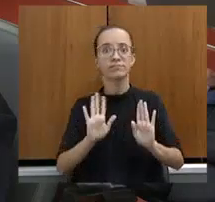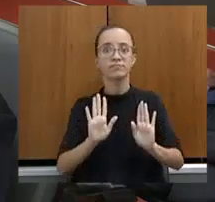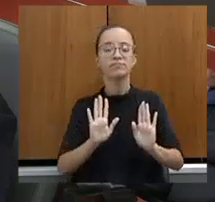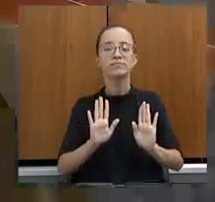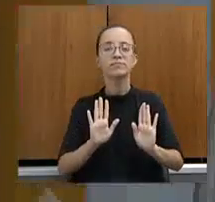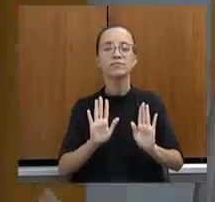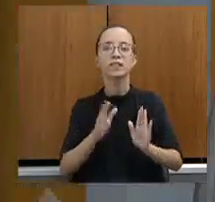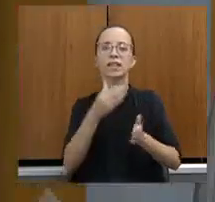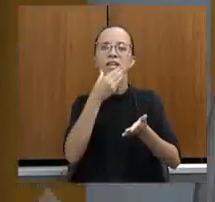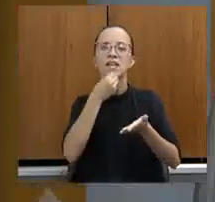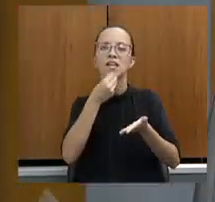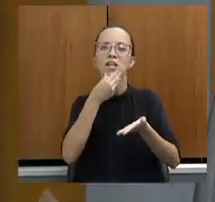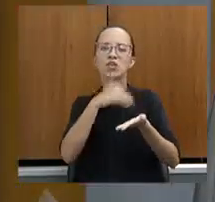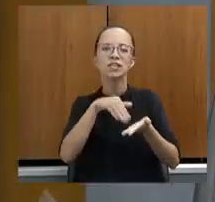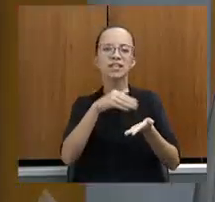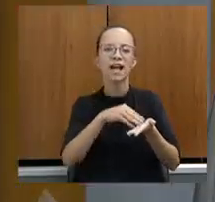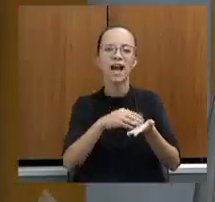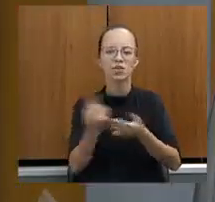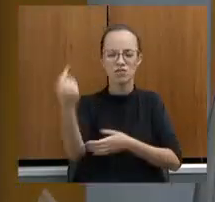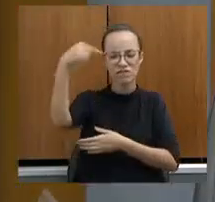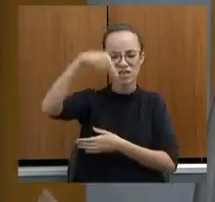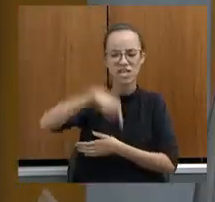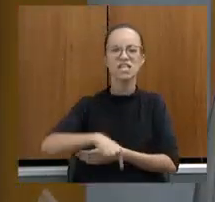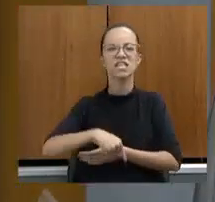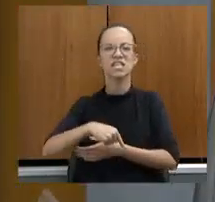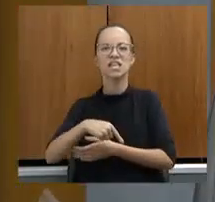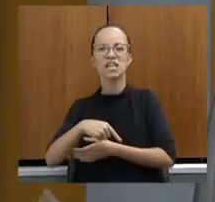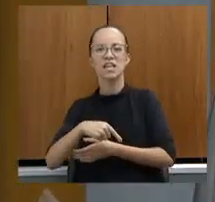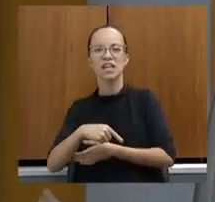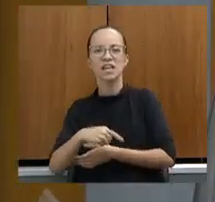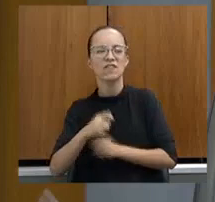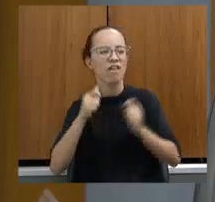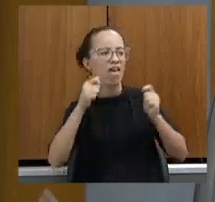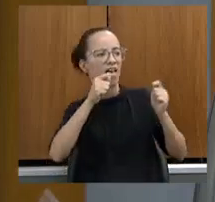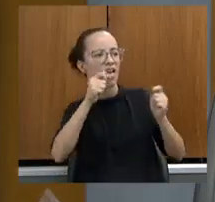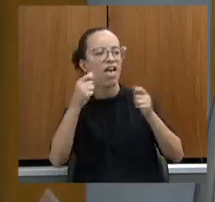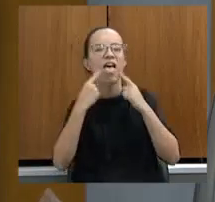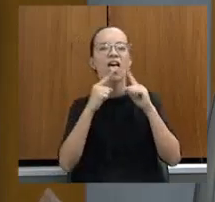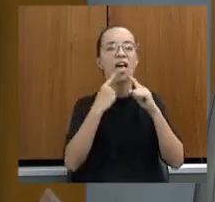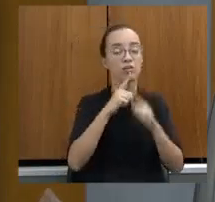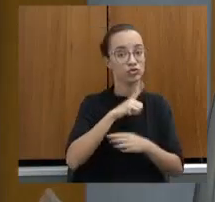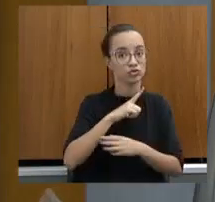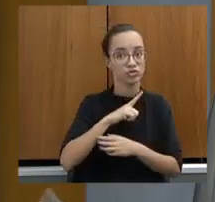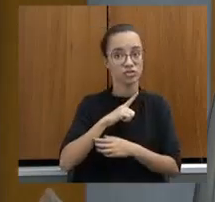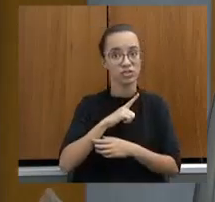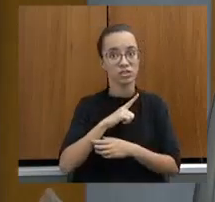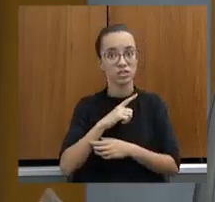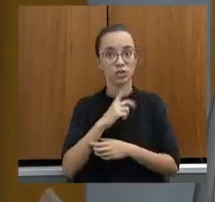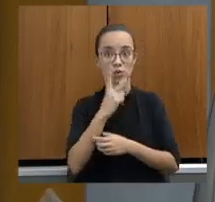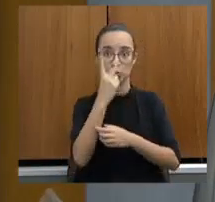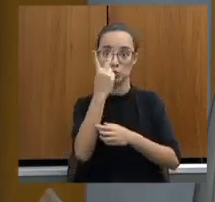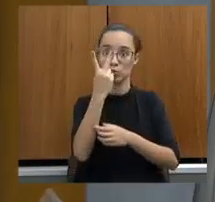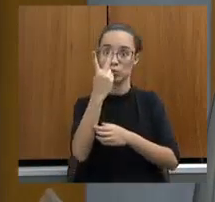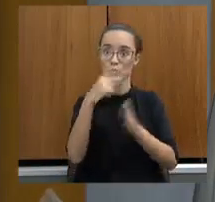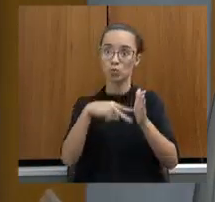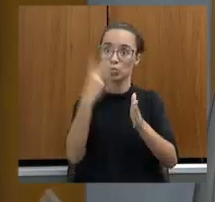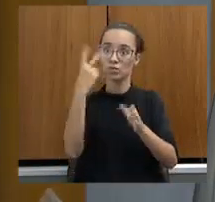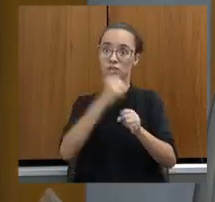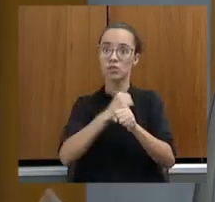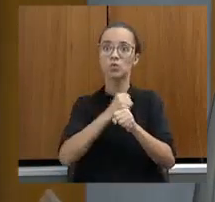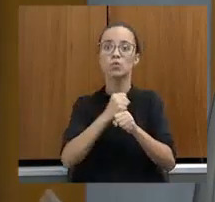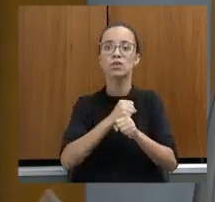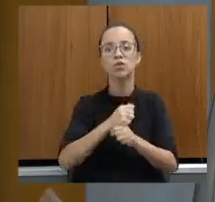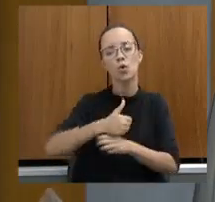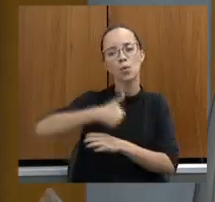e que o secretários vieram aqui ou para ser vaiado para ser censurado para ser criticado duas vezes por ano foi a primeira vez